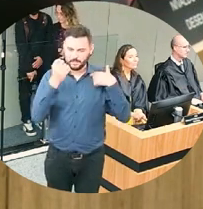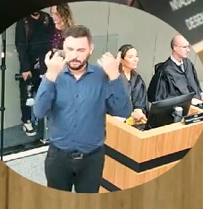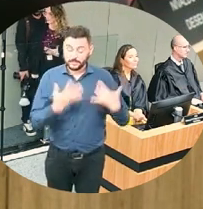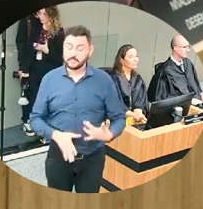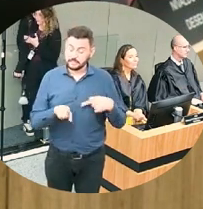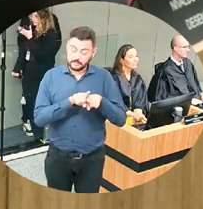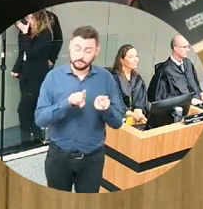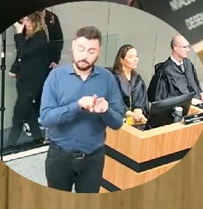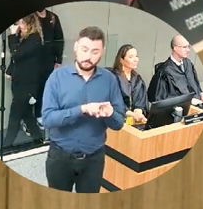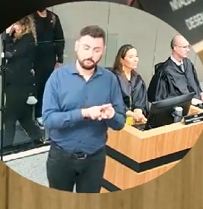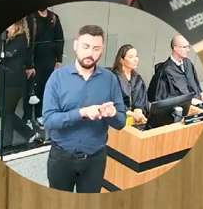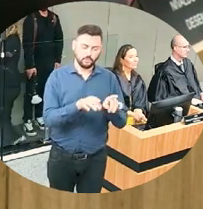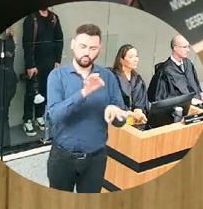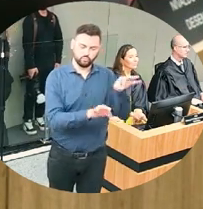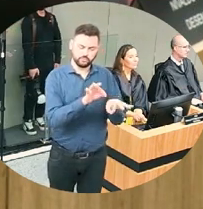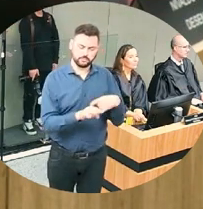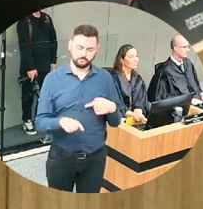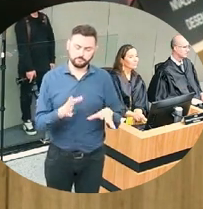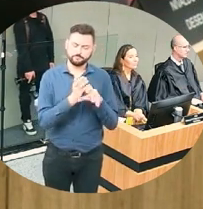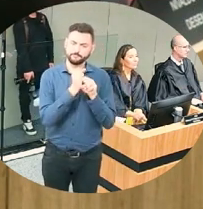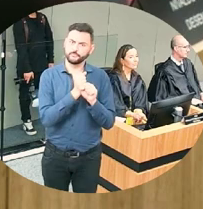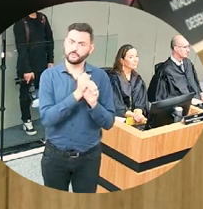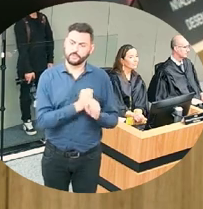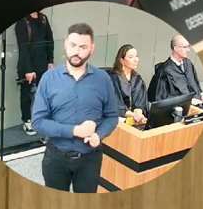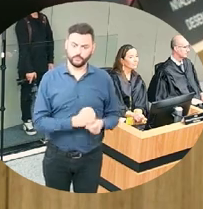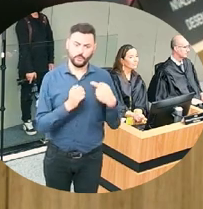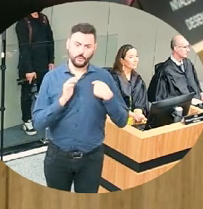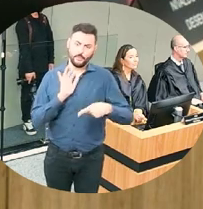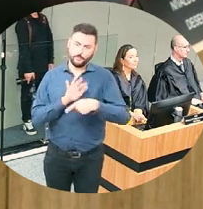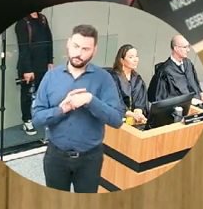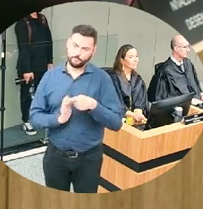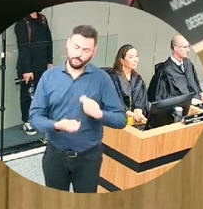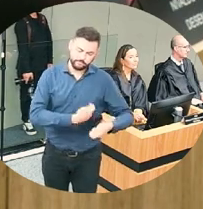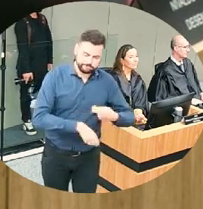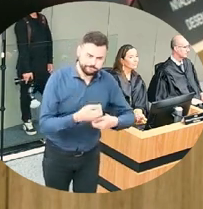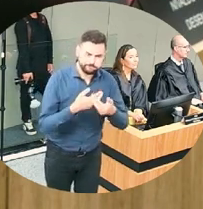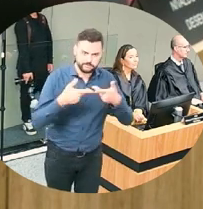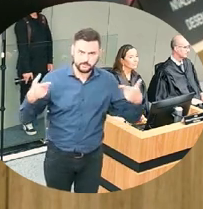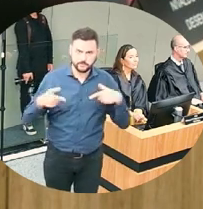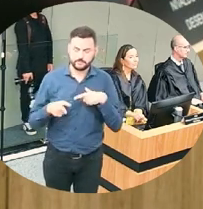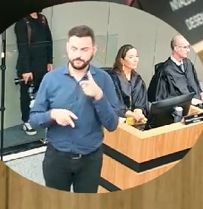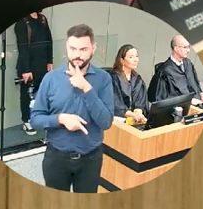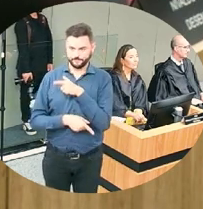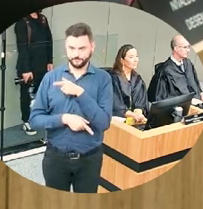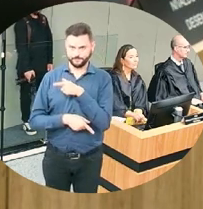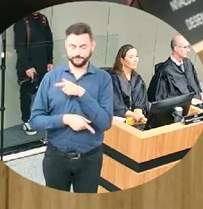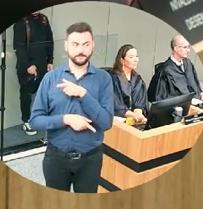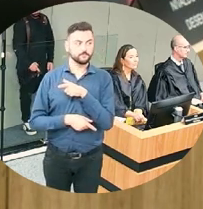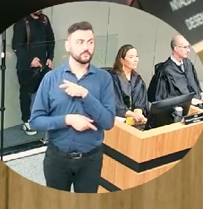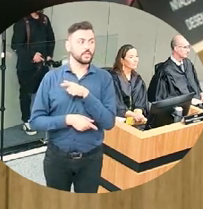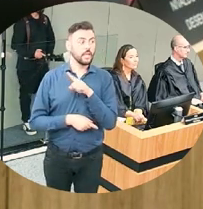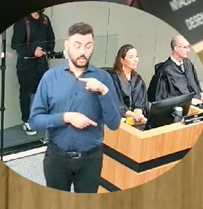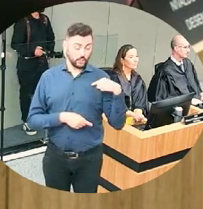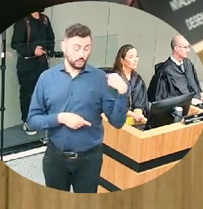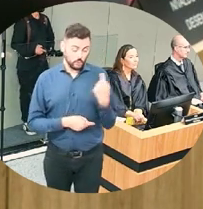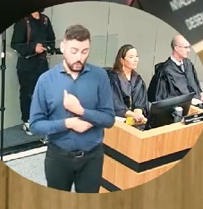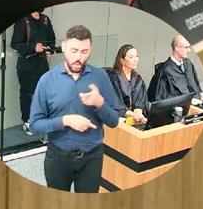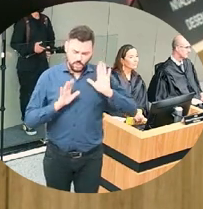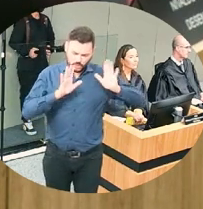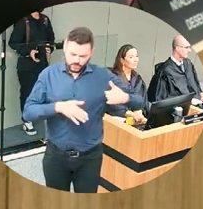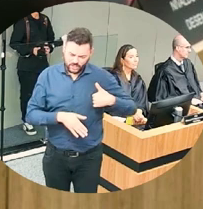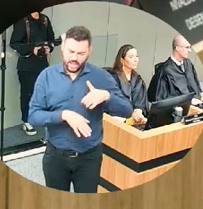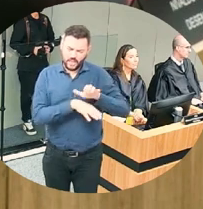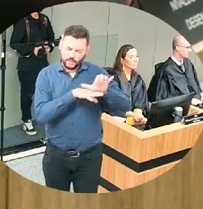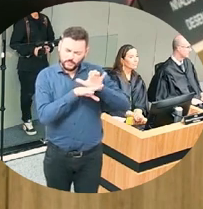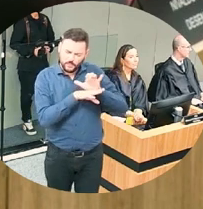e contador foi nesse período que eu tive o privilégio de conhecer vossa excelência quando fizemos juntos o curso